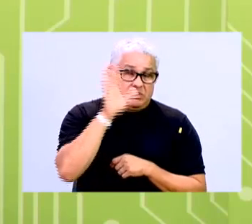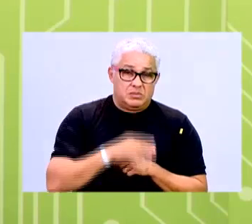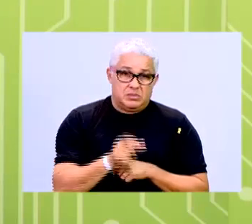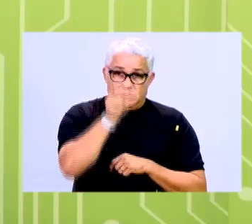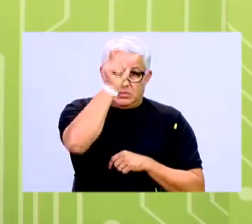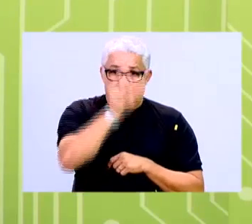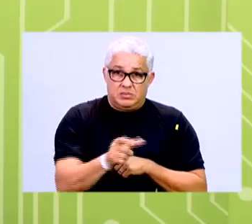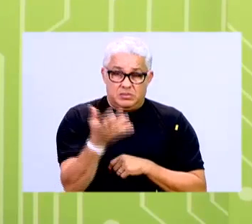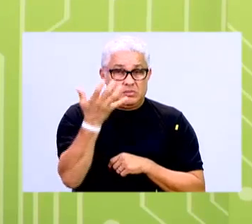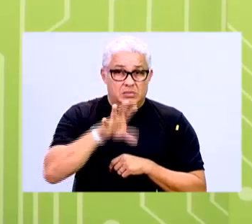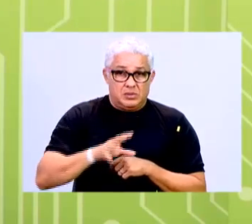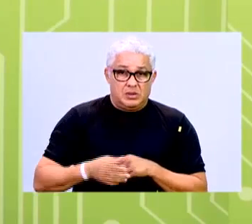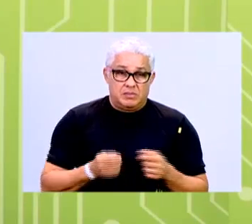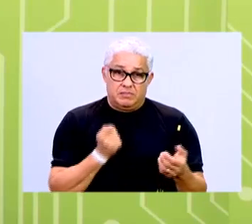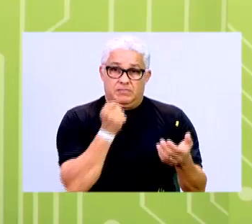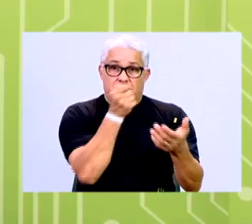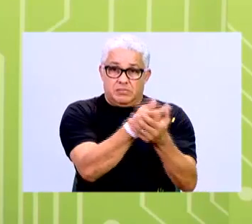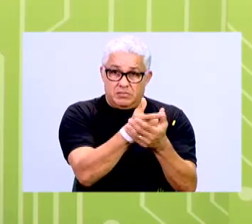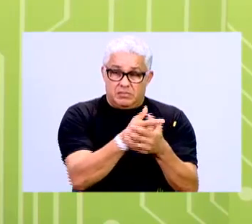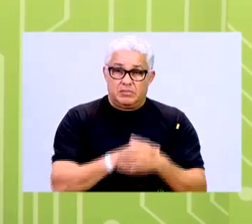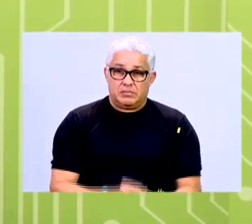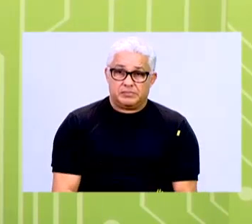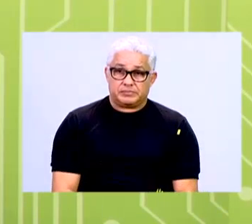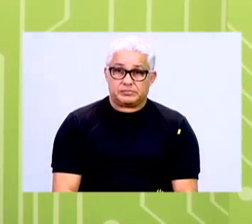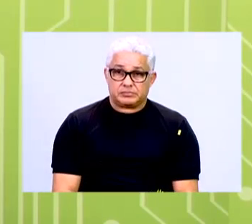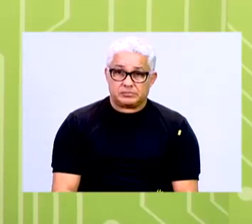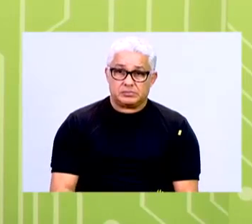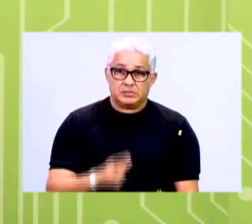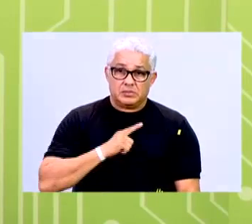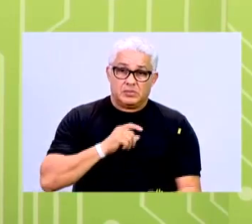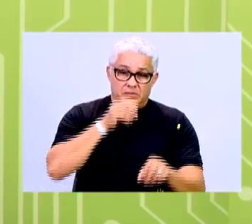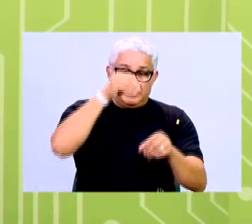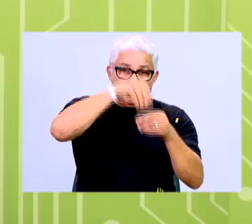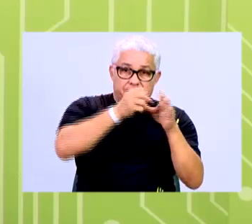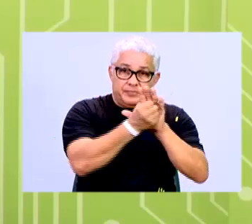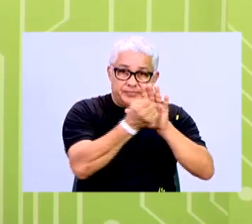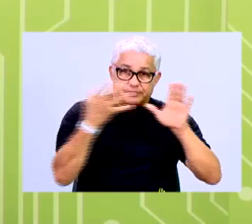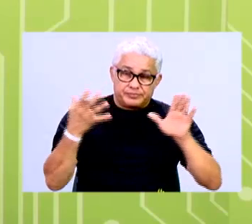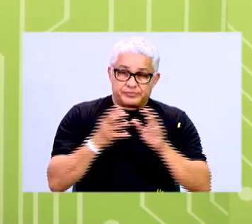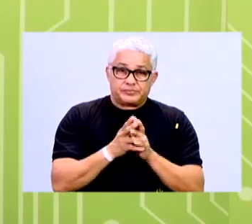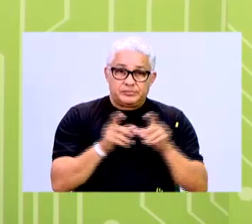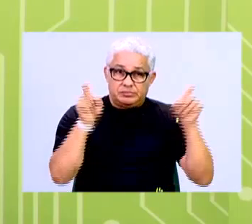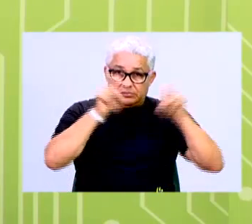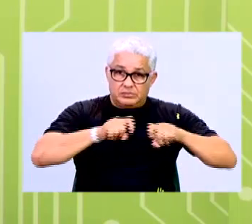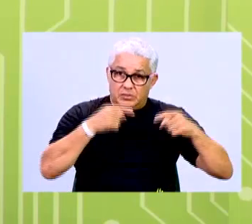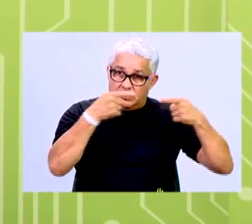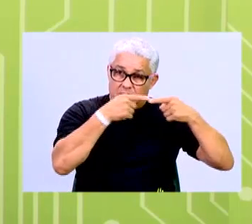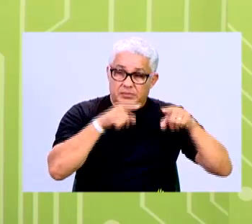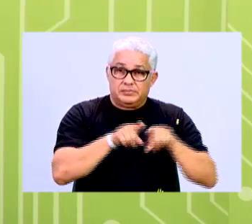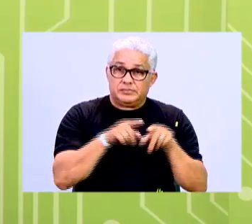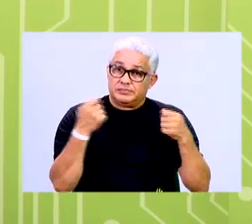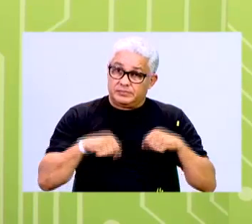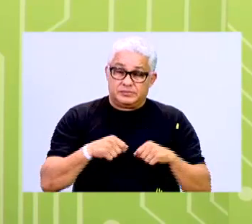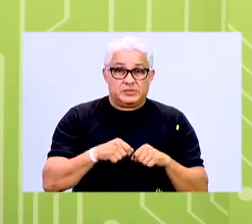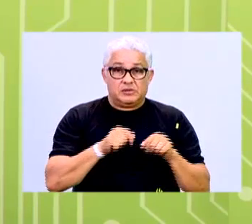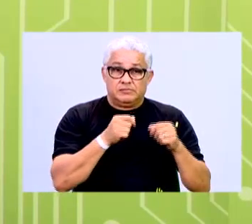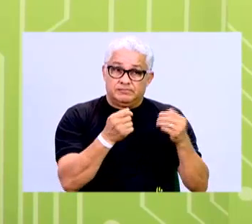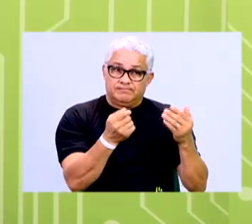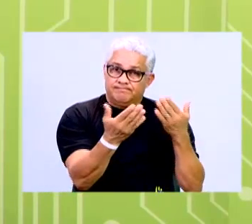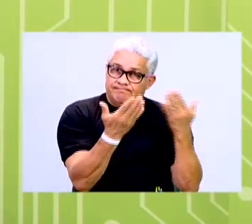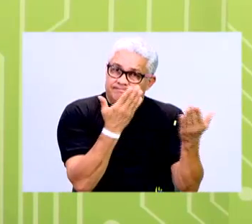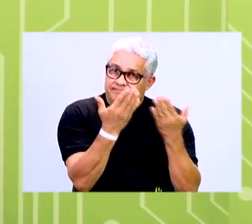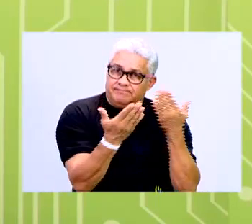querer desembolsar para ter a sua aplicação funcionando com aquele determinado hardware. Então, tudo isso tem que ser